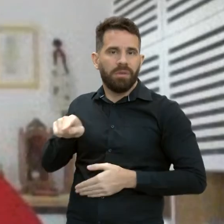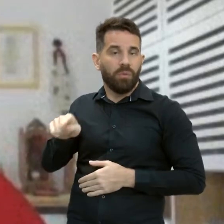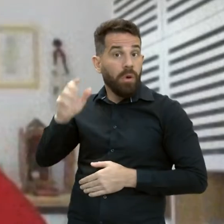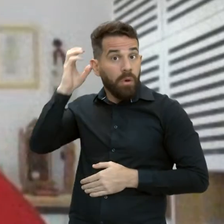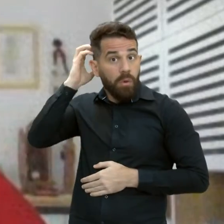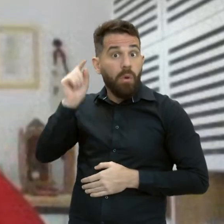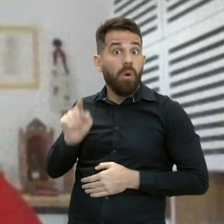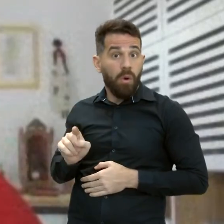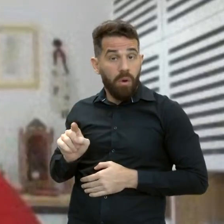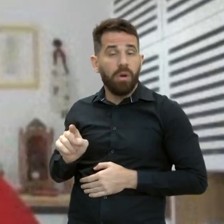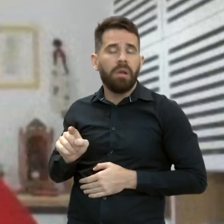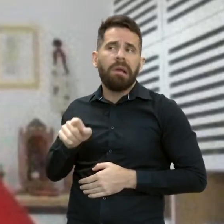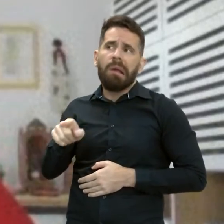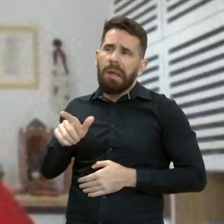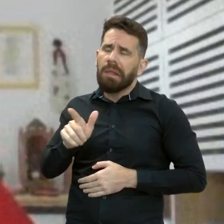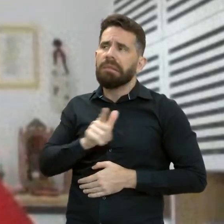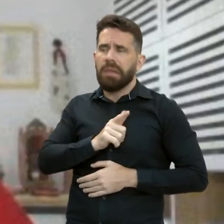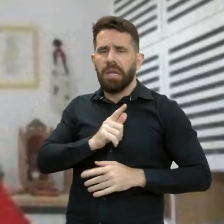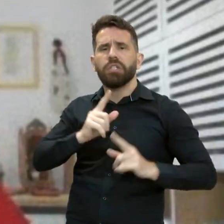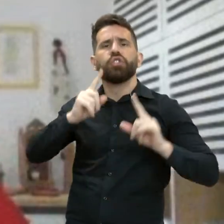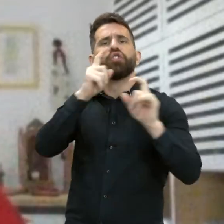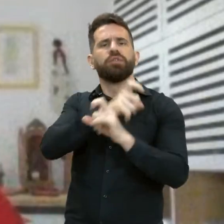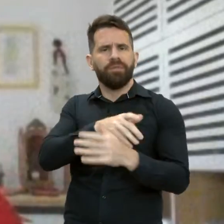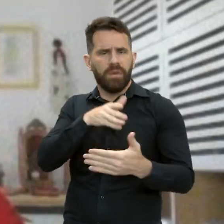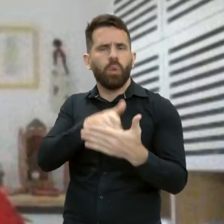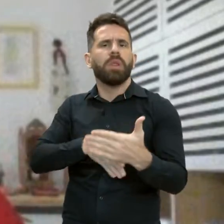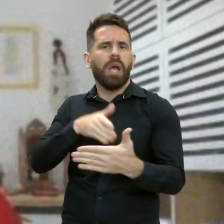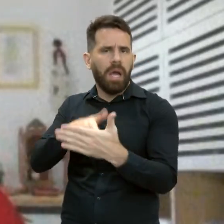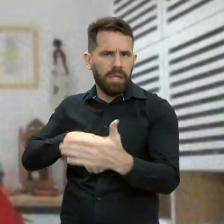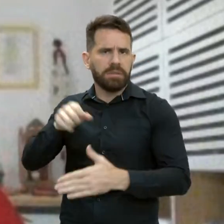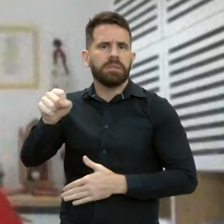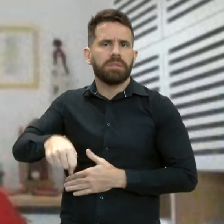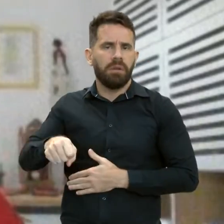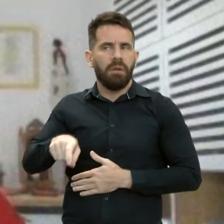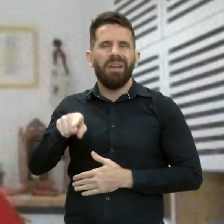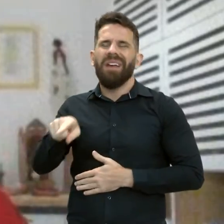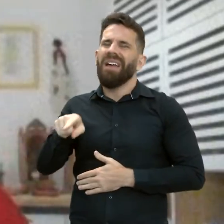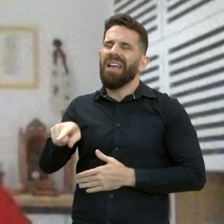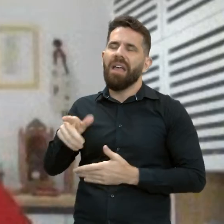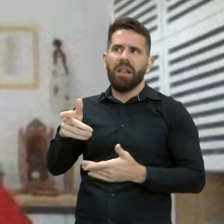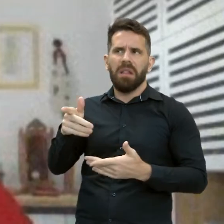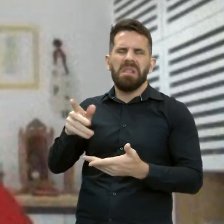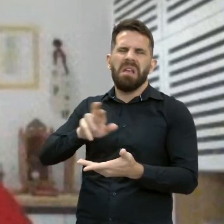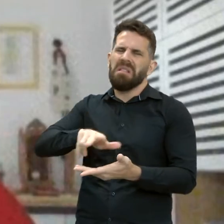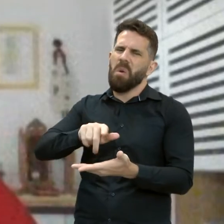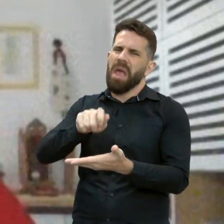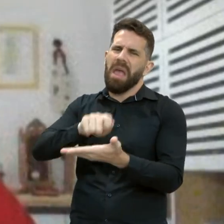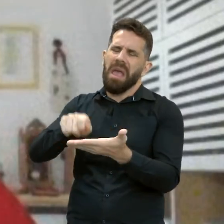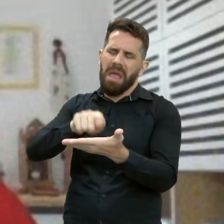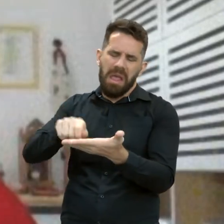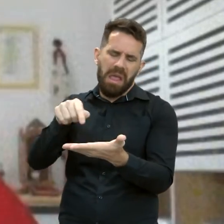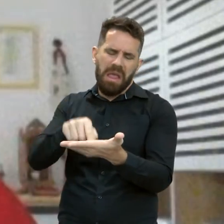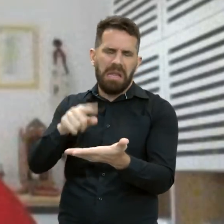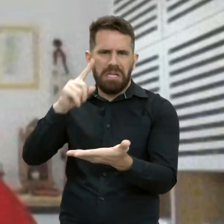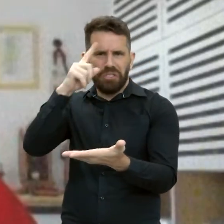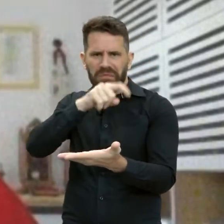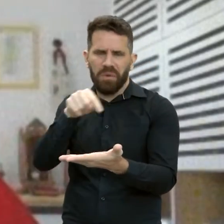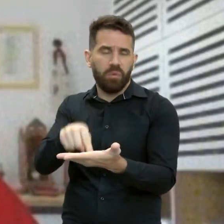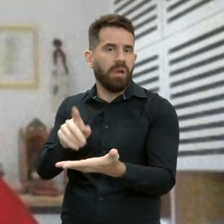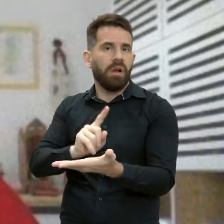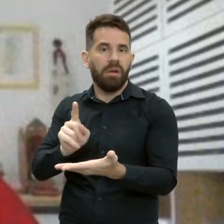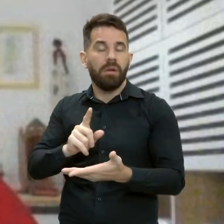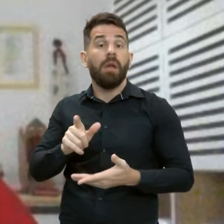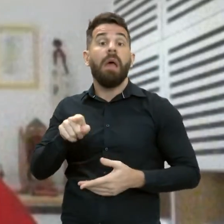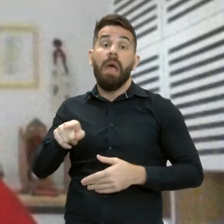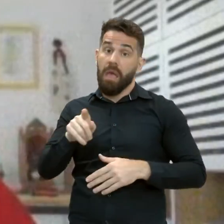dificuldade não de produzir a escrita, ela até diz que ela estudou pouco, que isso influencia na